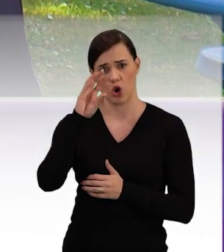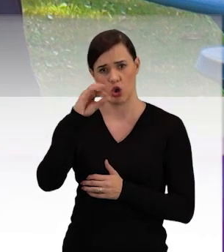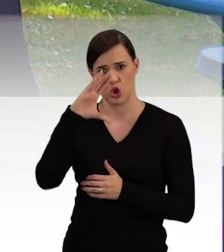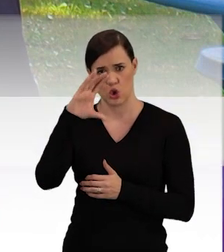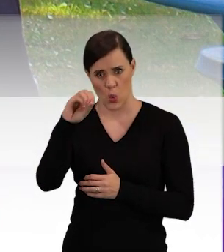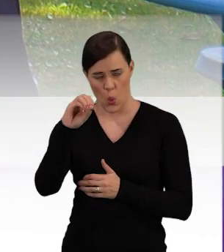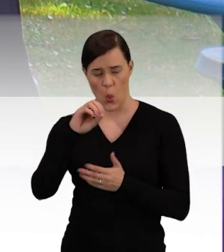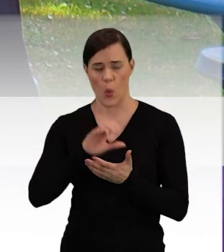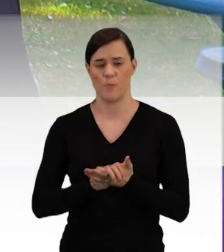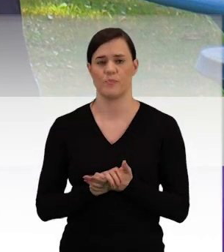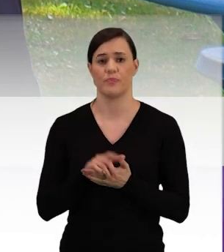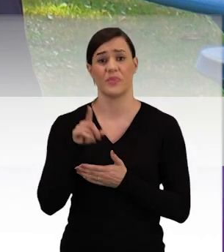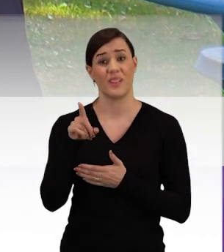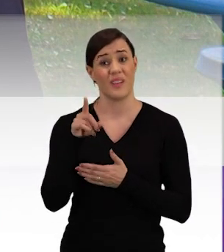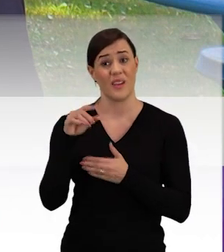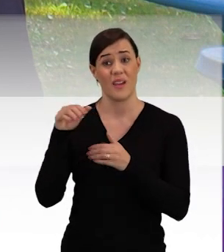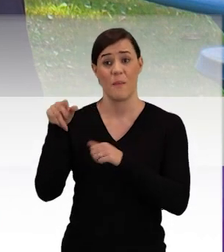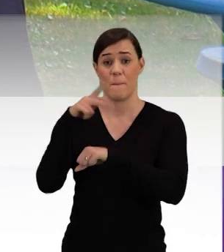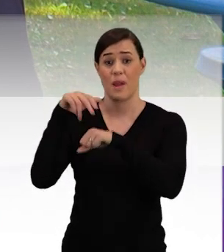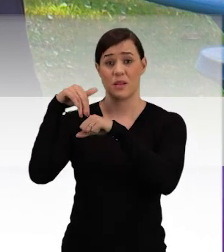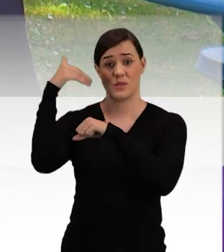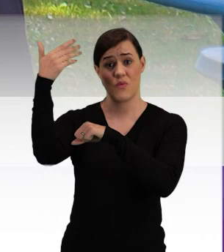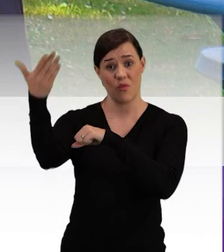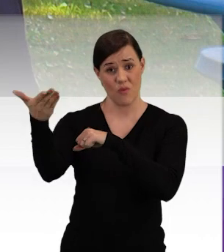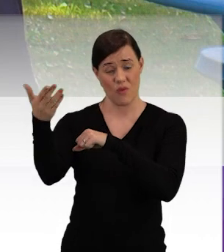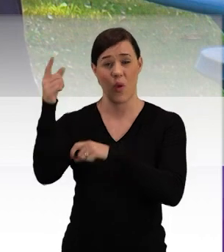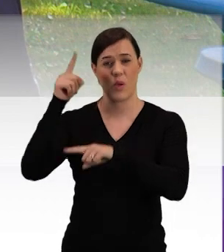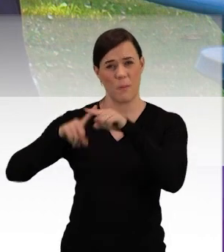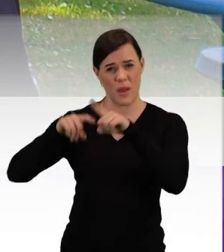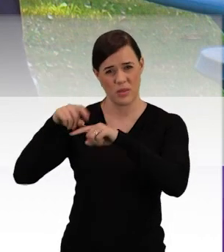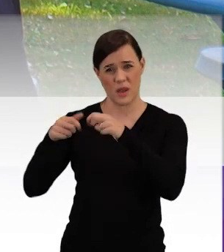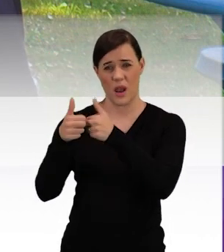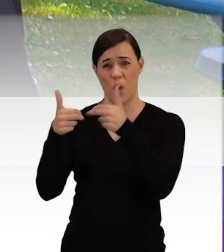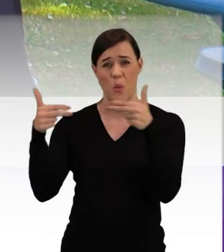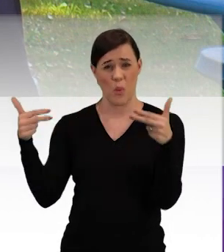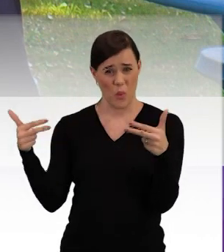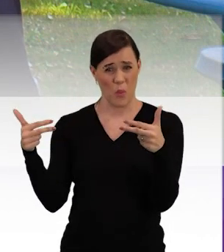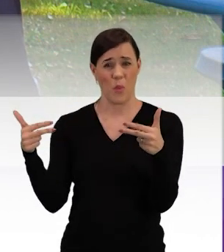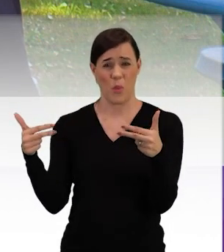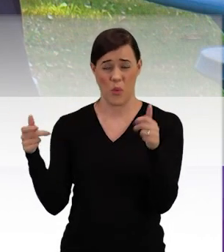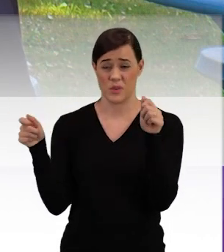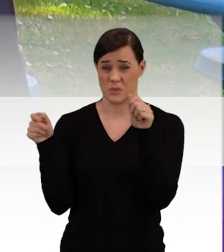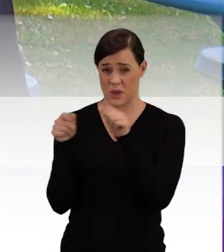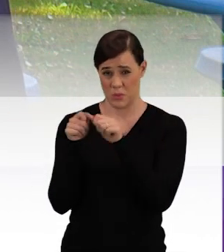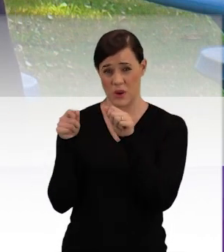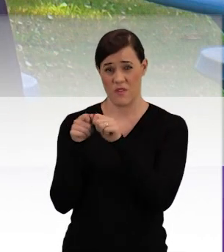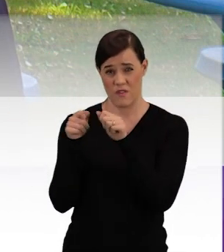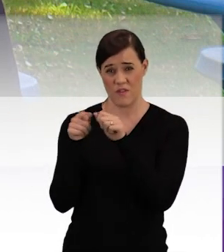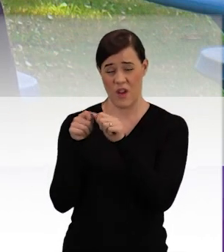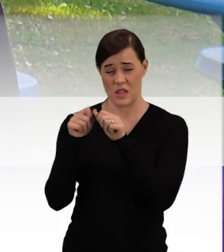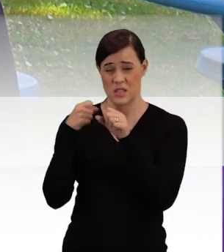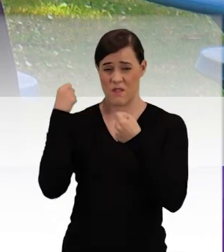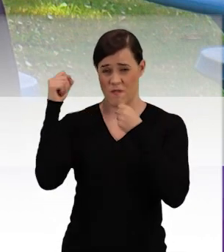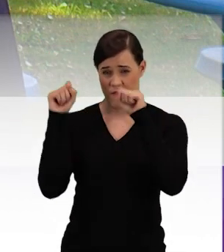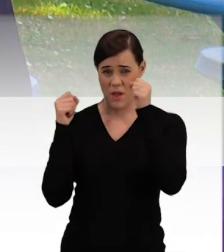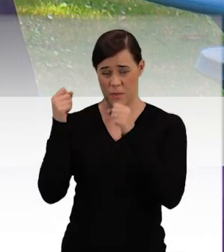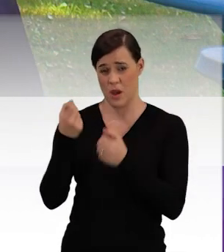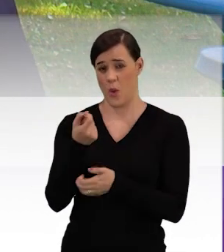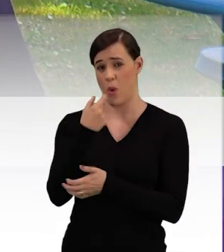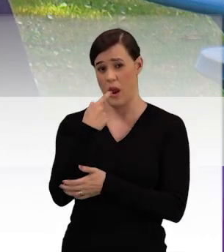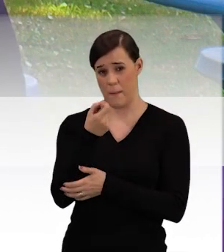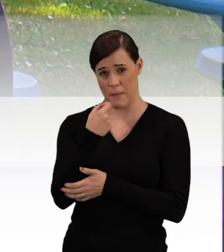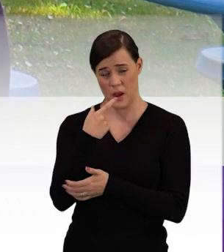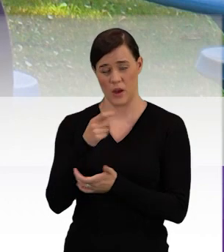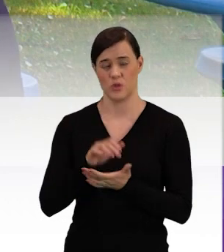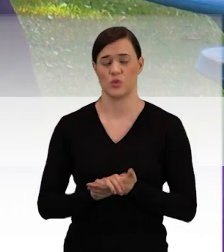matérias-primas toda importada. Hoje o nosso país importa 90% da matéria-prima para fabricação de medicamentos